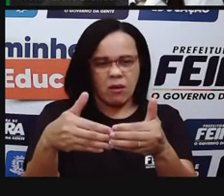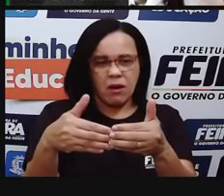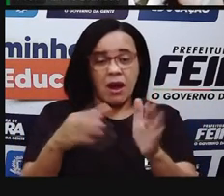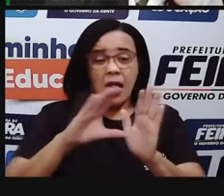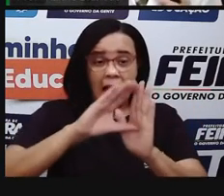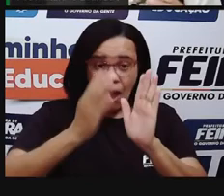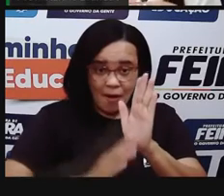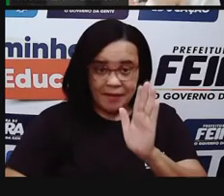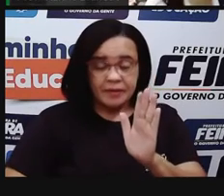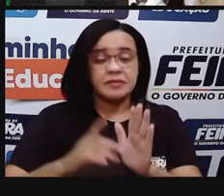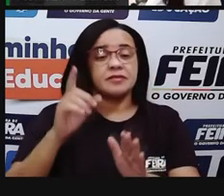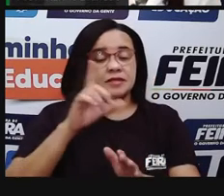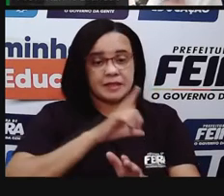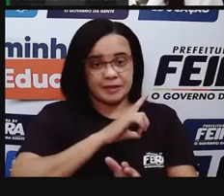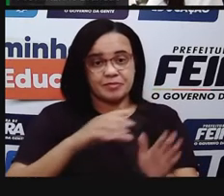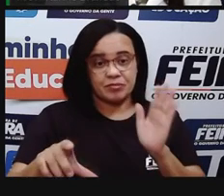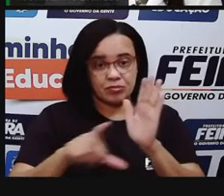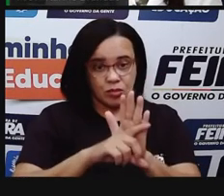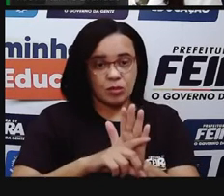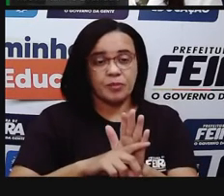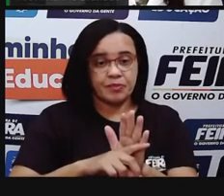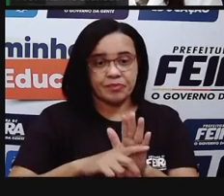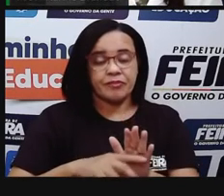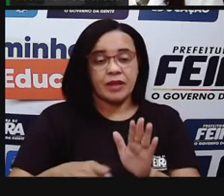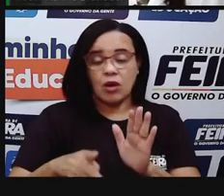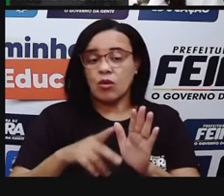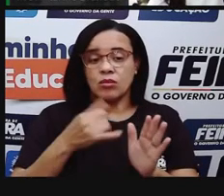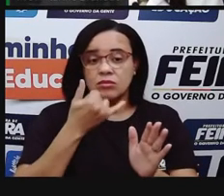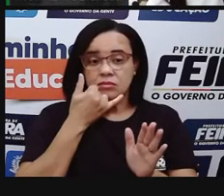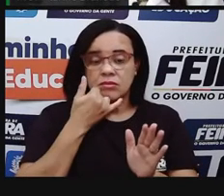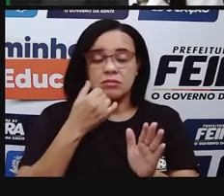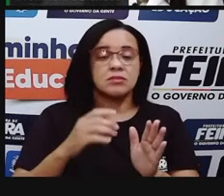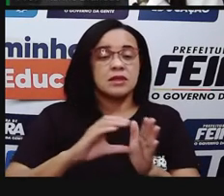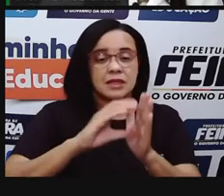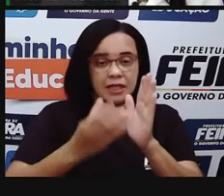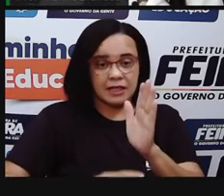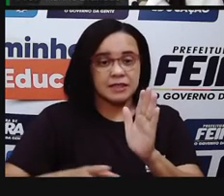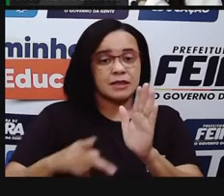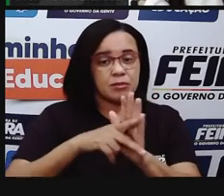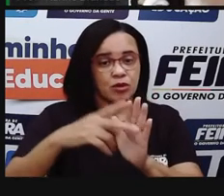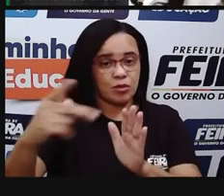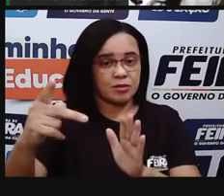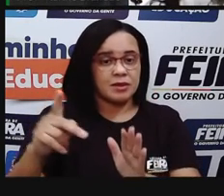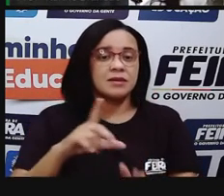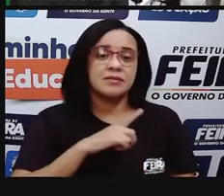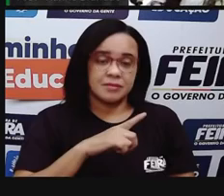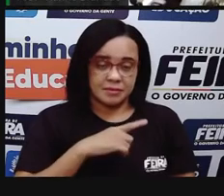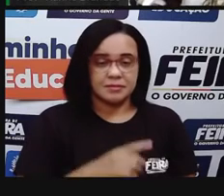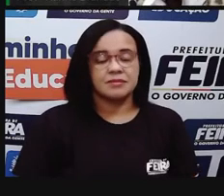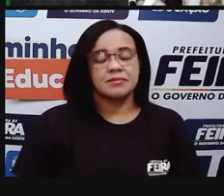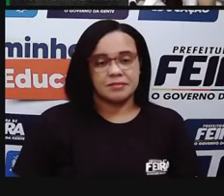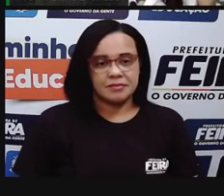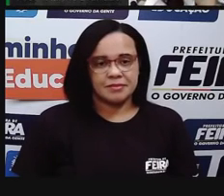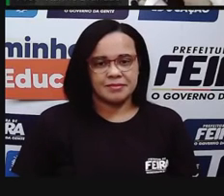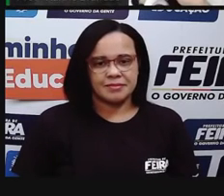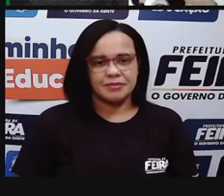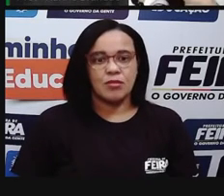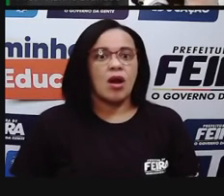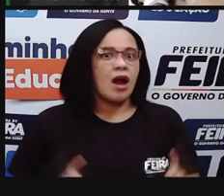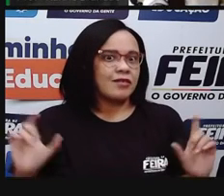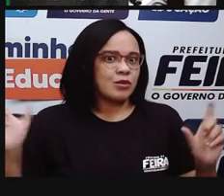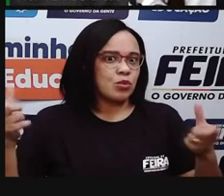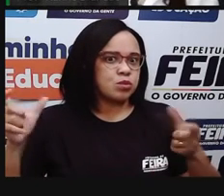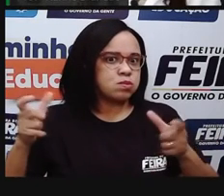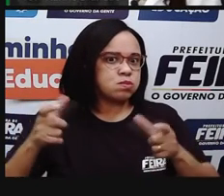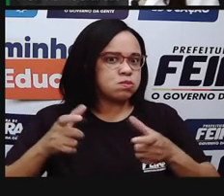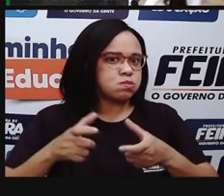que todos nós fiquemos dentro desse reino, tá ok? E aí, pensando, né? Vamos afunilando um pouquinho, tá bom?